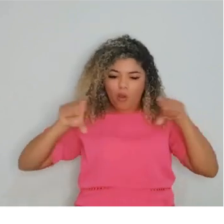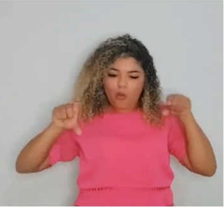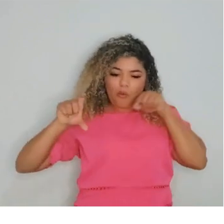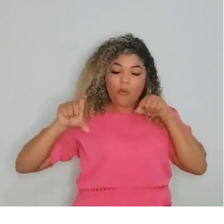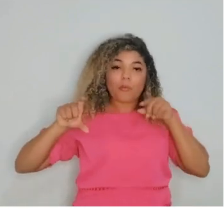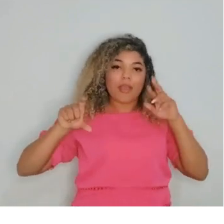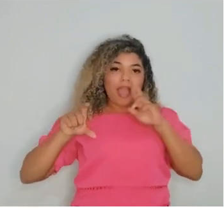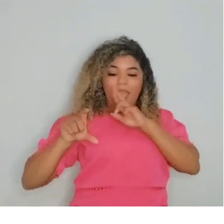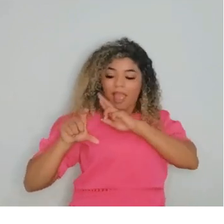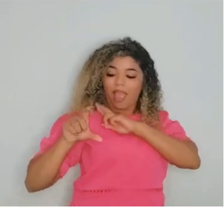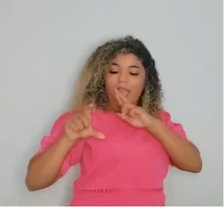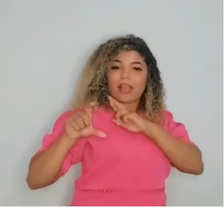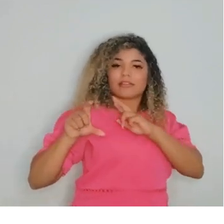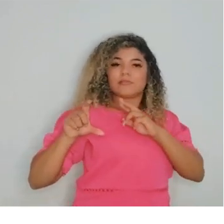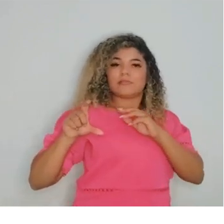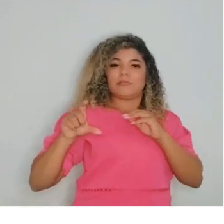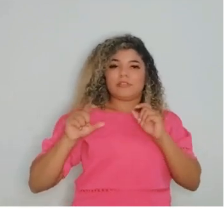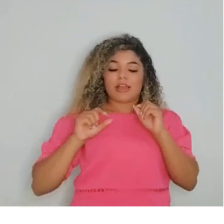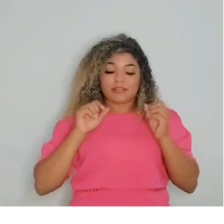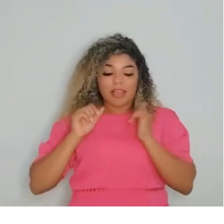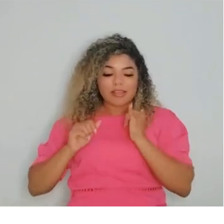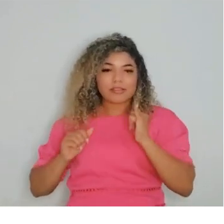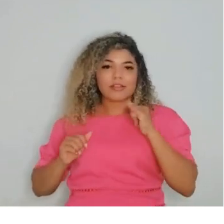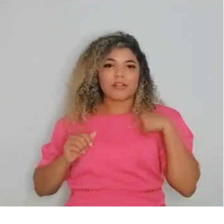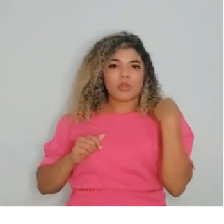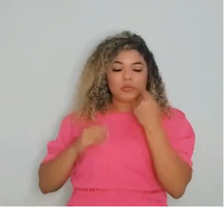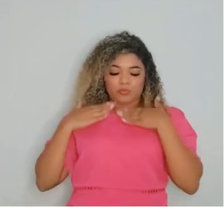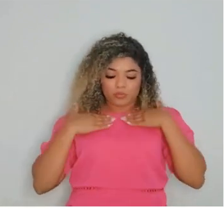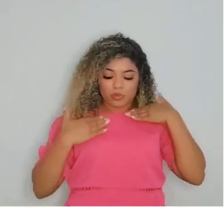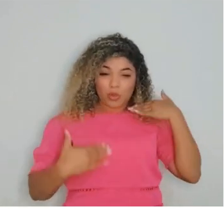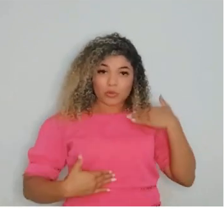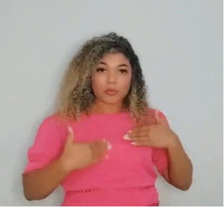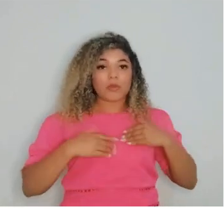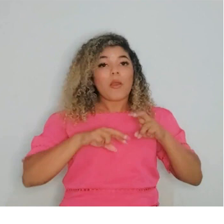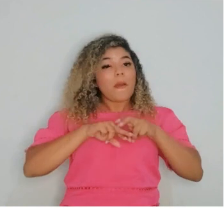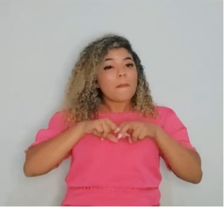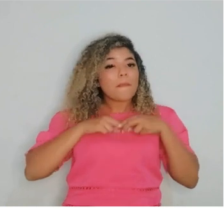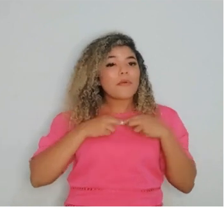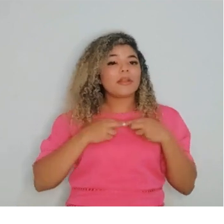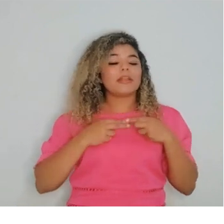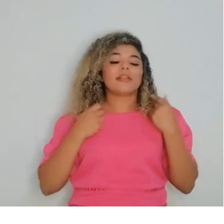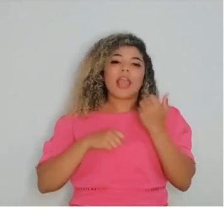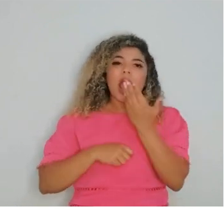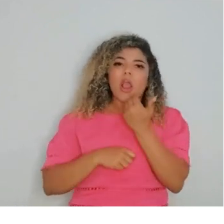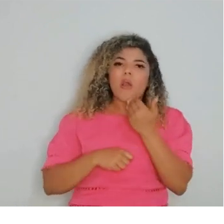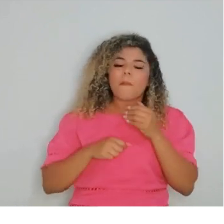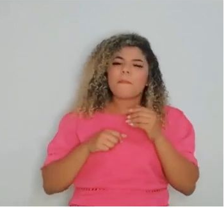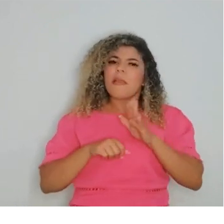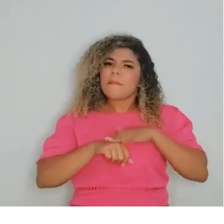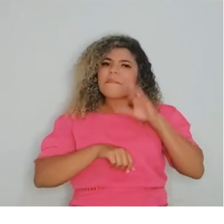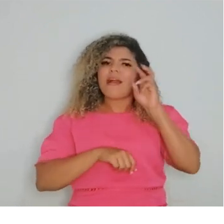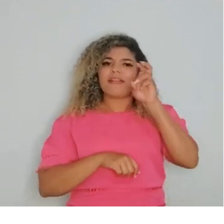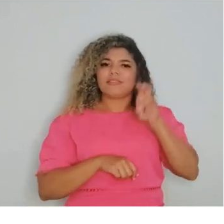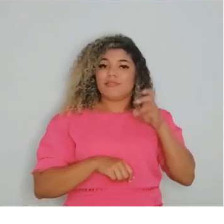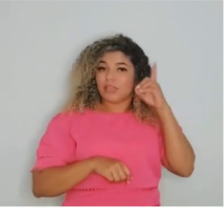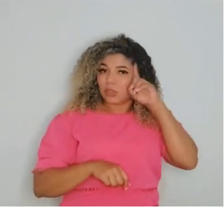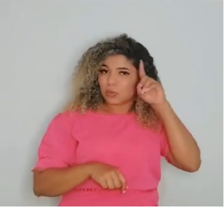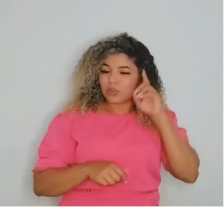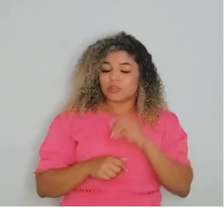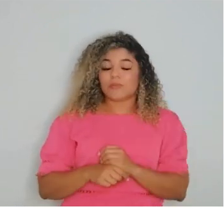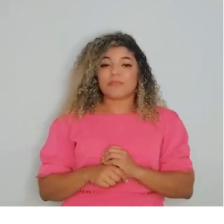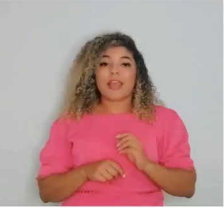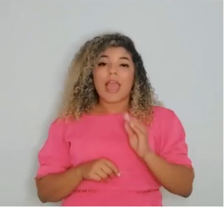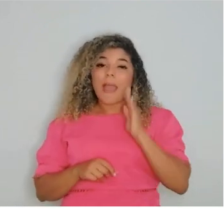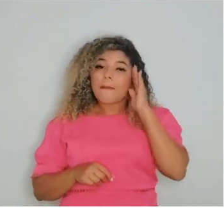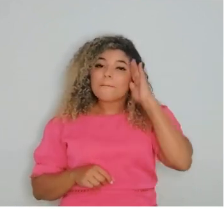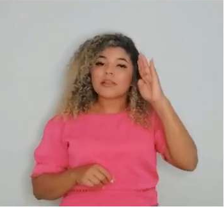são responsáveis pelo fornecimento de energia para o nosso organismo e, por isso, devem ser consumidos em maior quantidade.